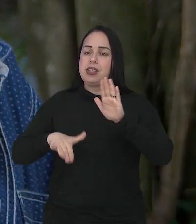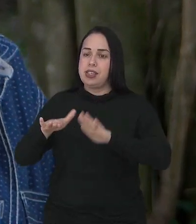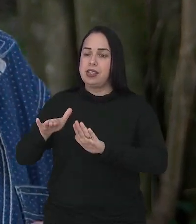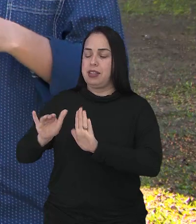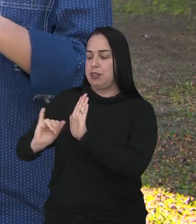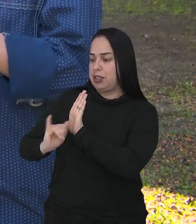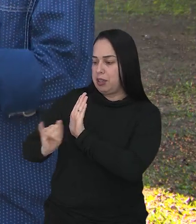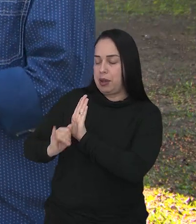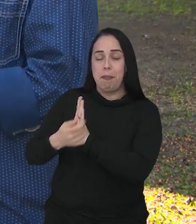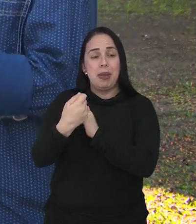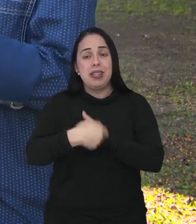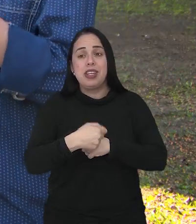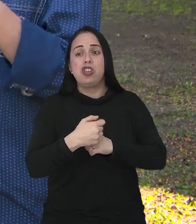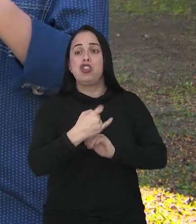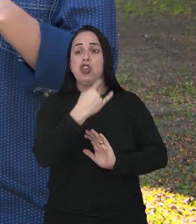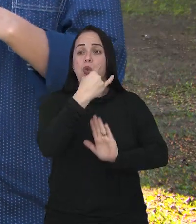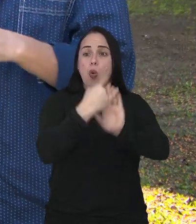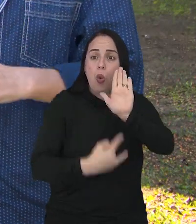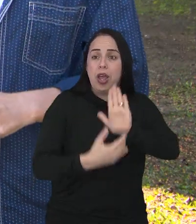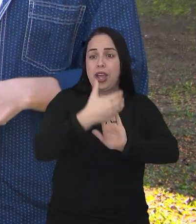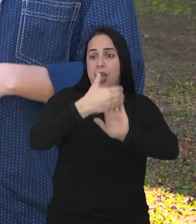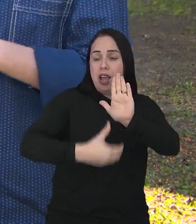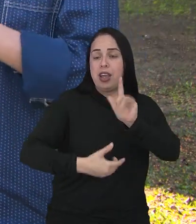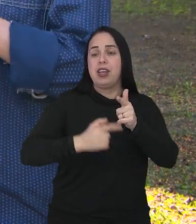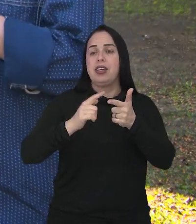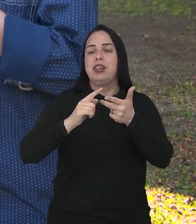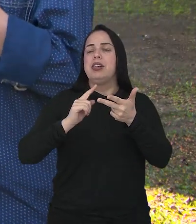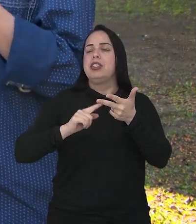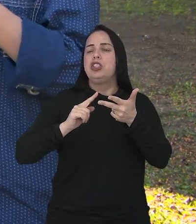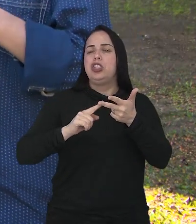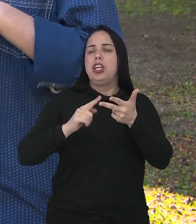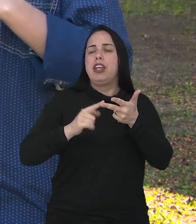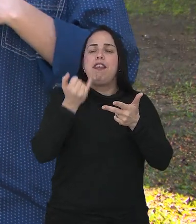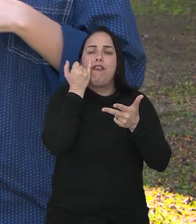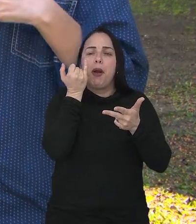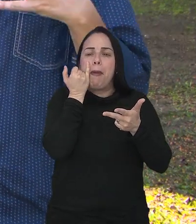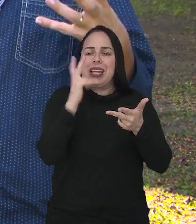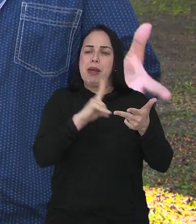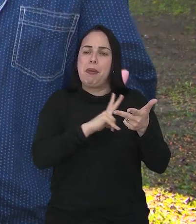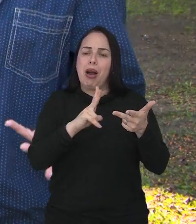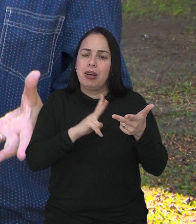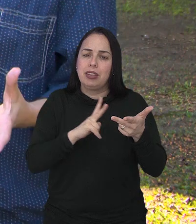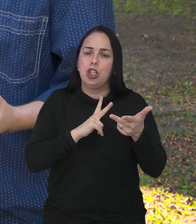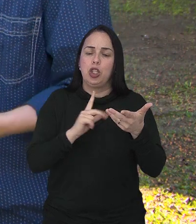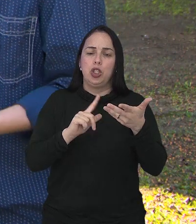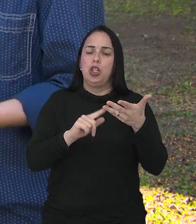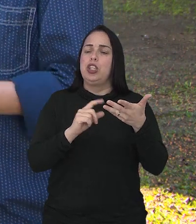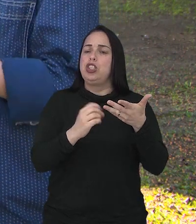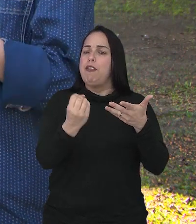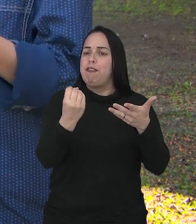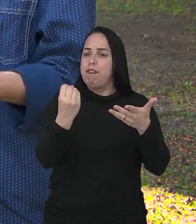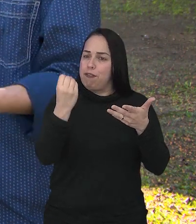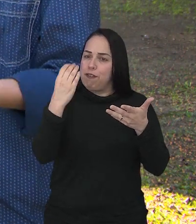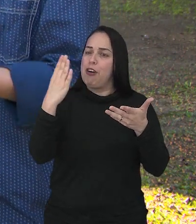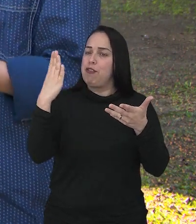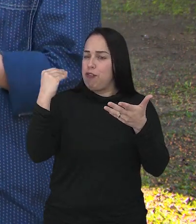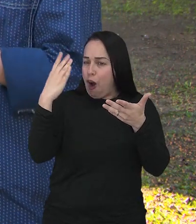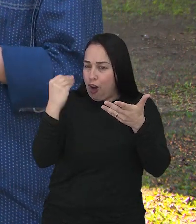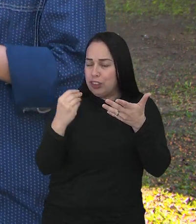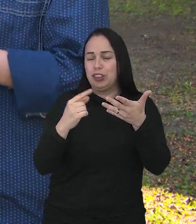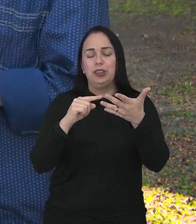de portfólio, de currículo, de mini bio, de material, de foto em alta resolução para